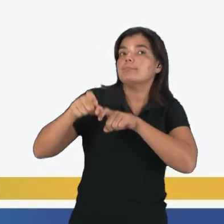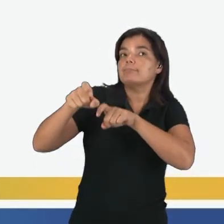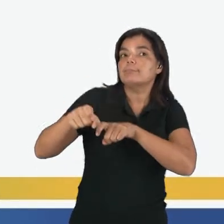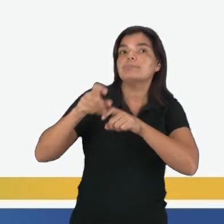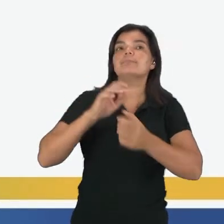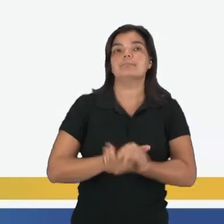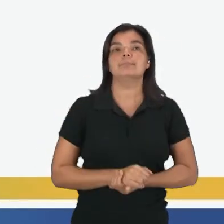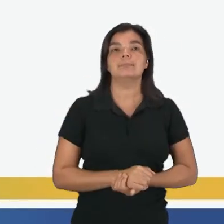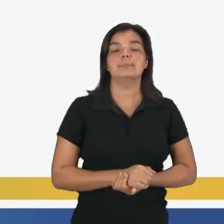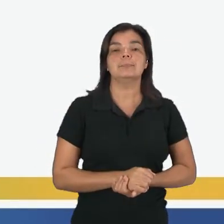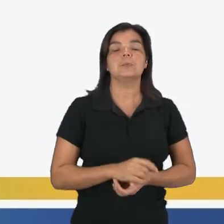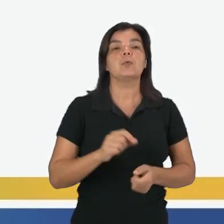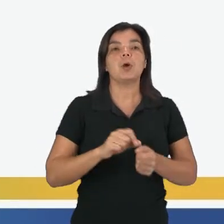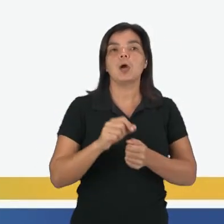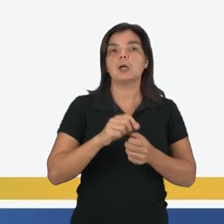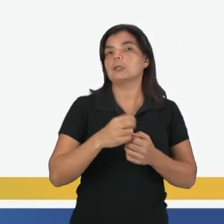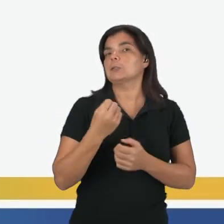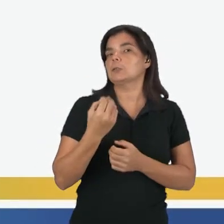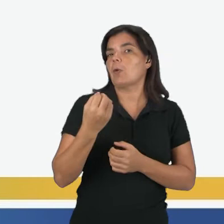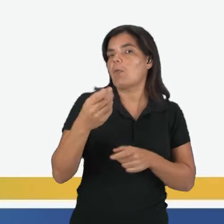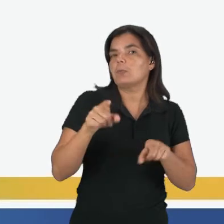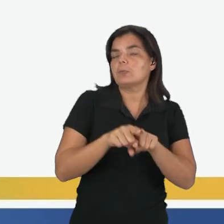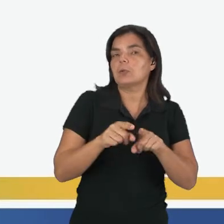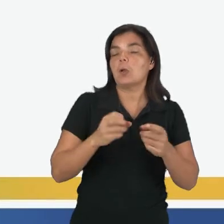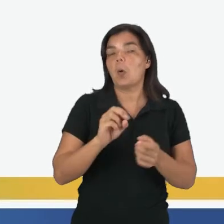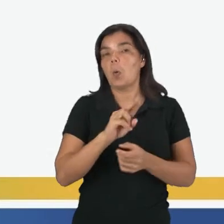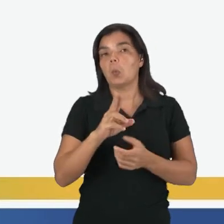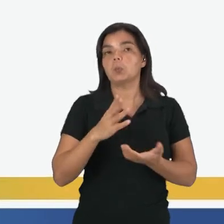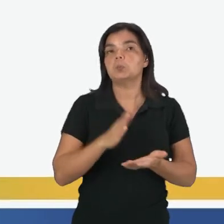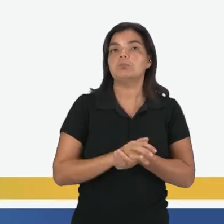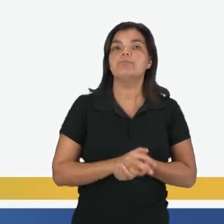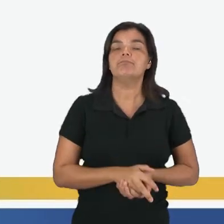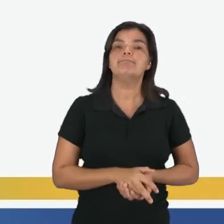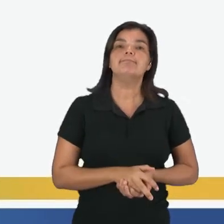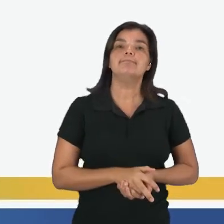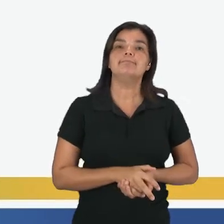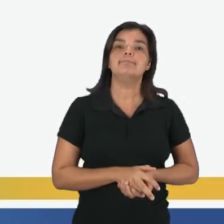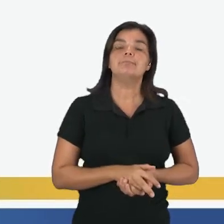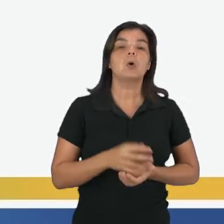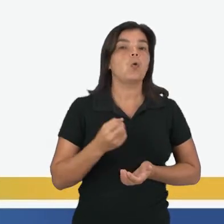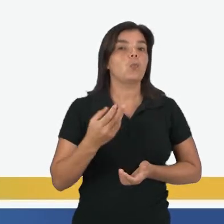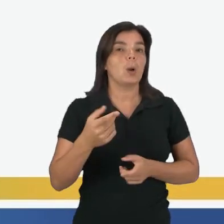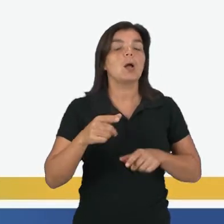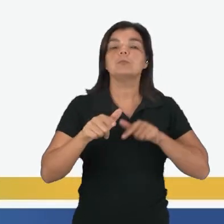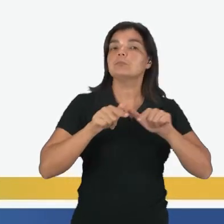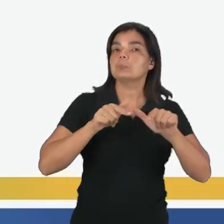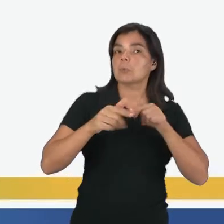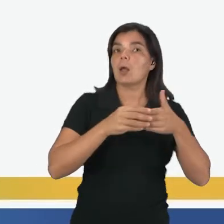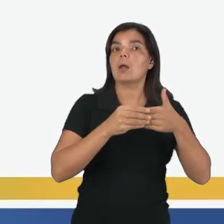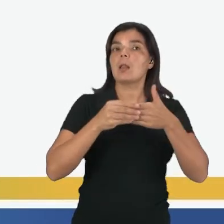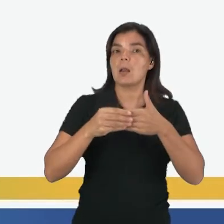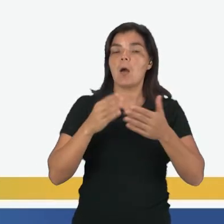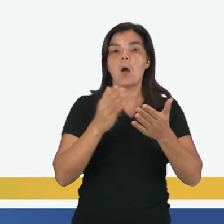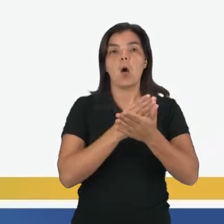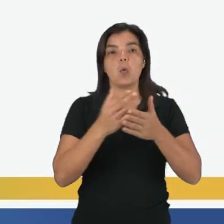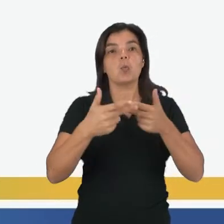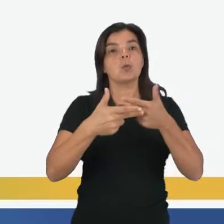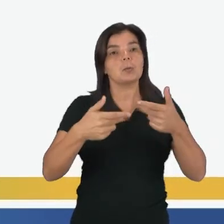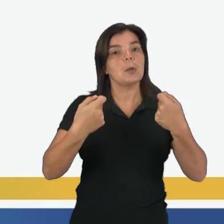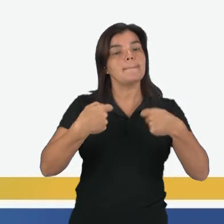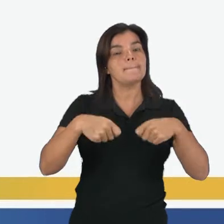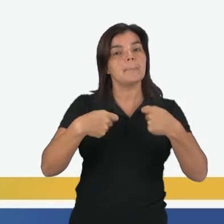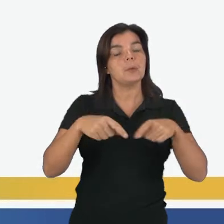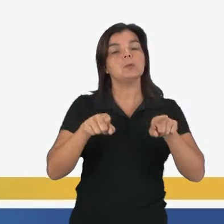quando faz uma viagem de camping ou até mesmo uma viagem de trabalho e leva ele para alguma ocasião